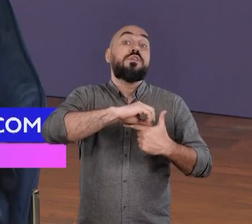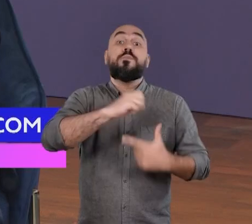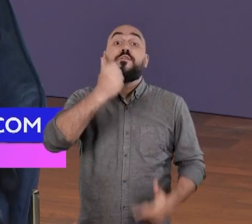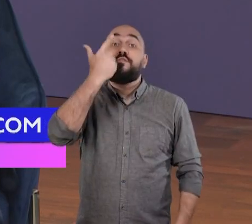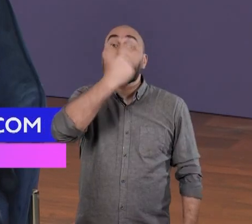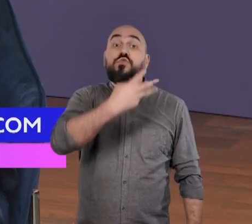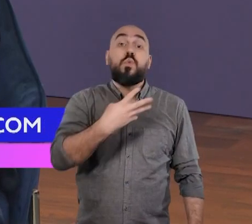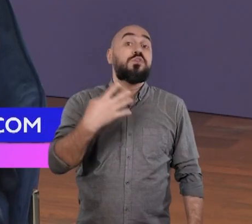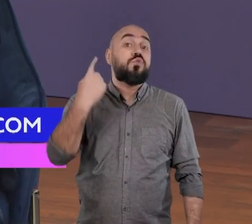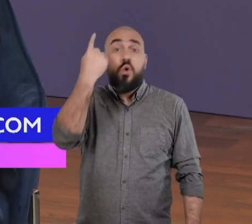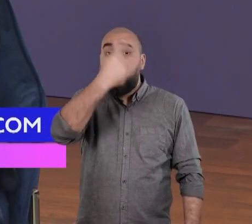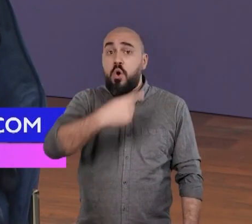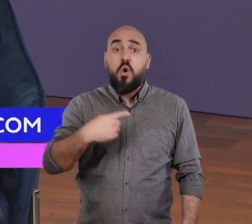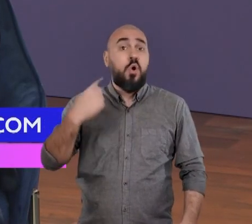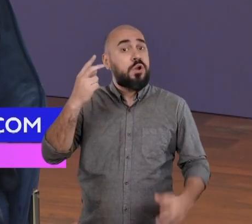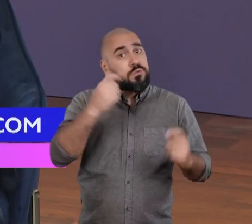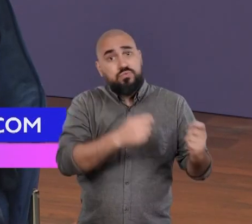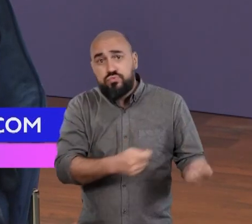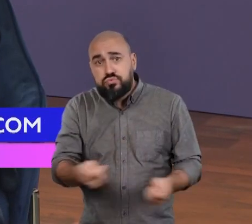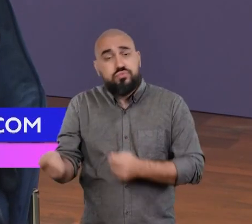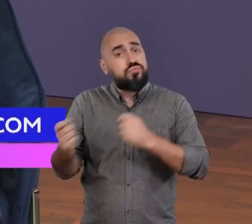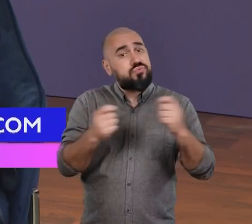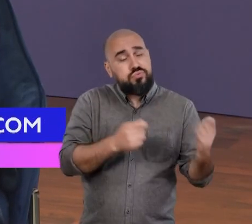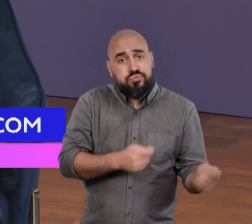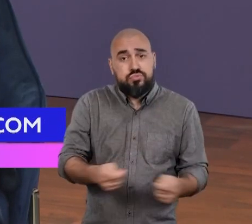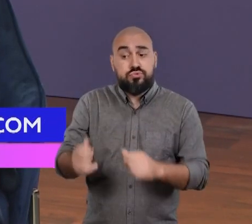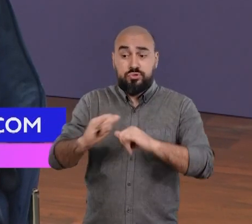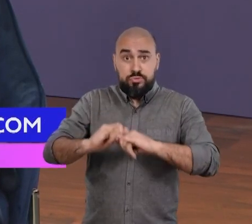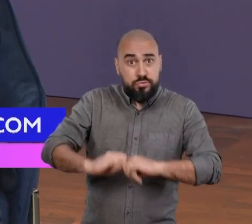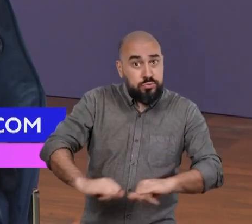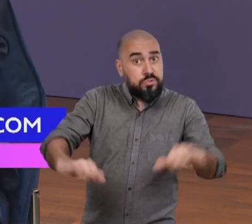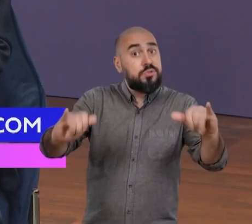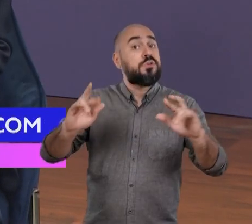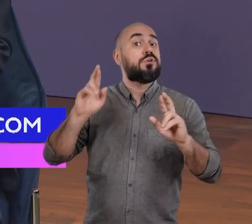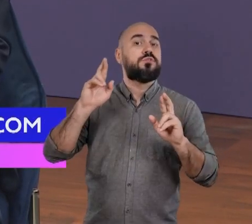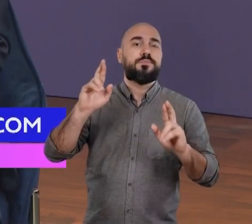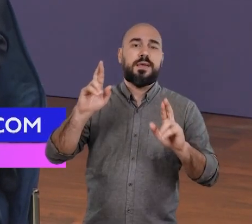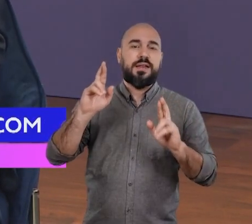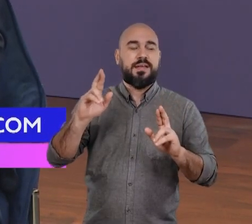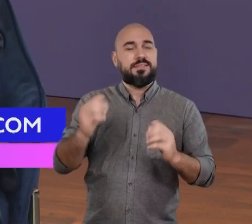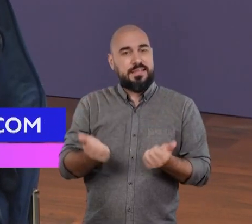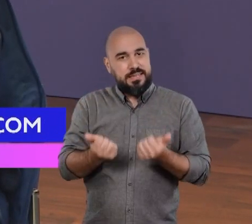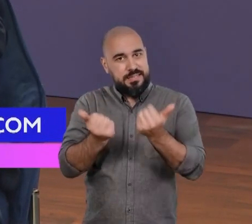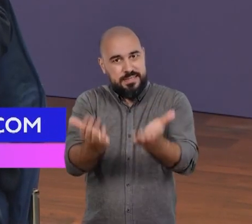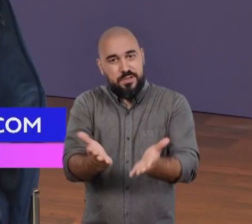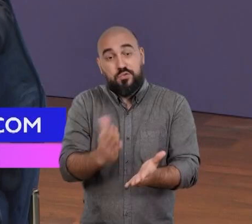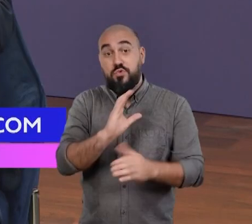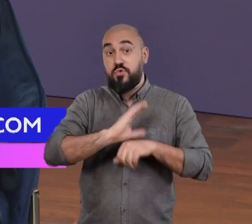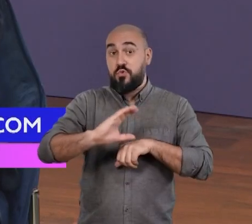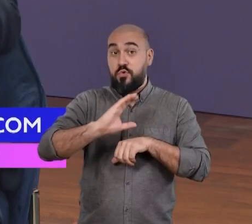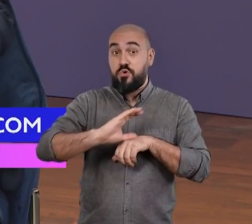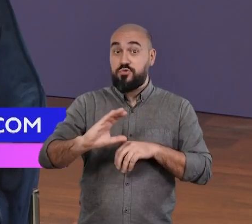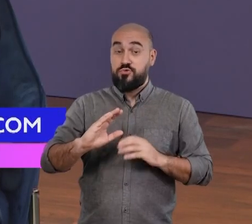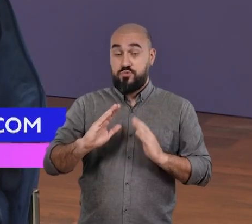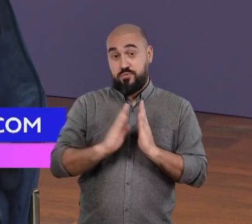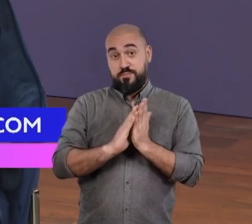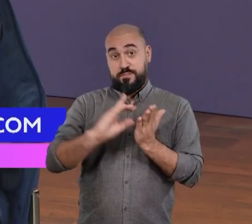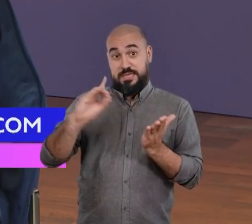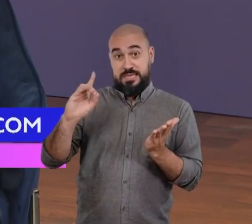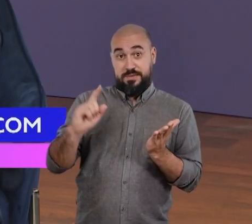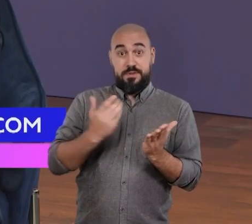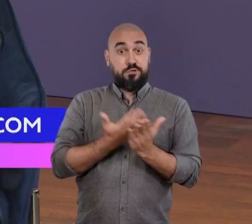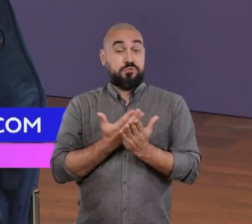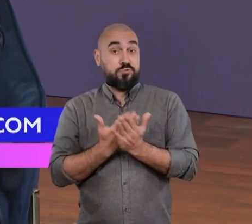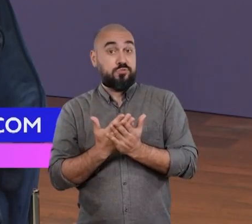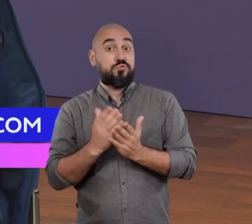ar, 7 dias por semana, levando uma palavra de esperança e oferecendo cursos como a revista